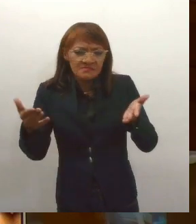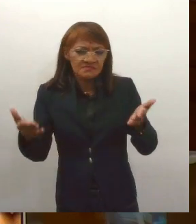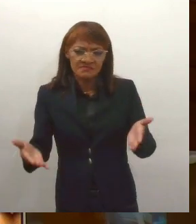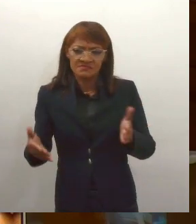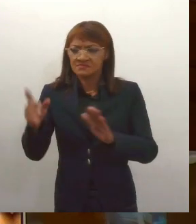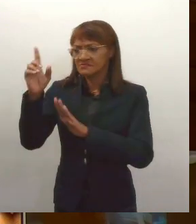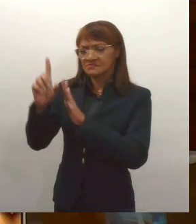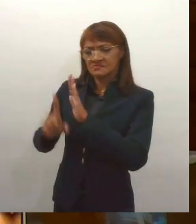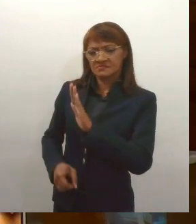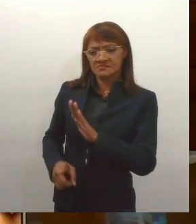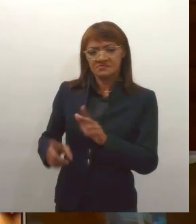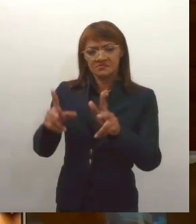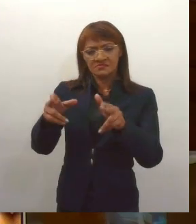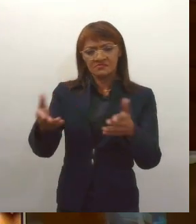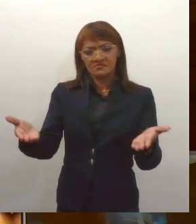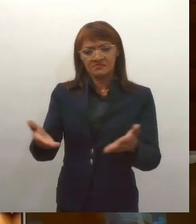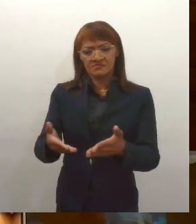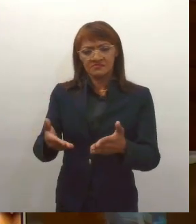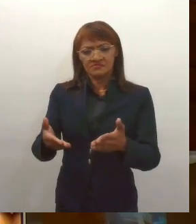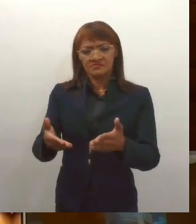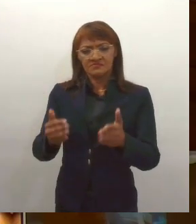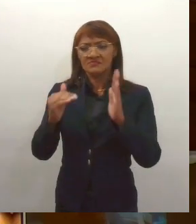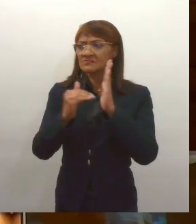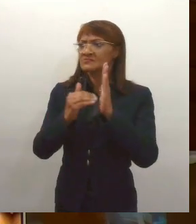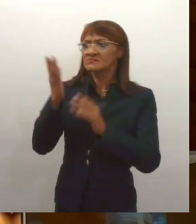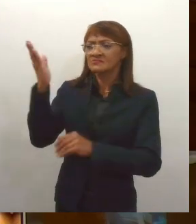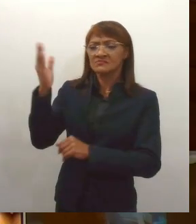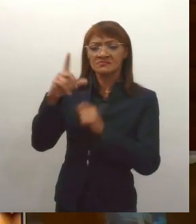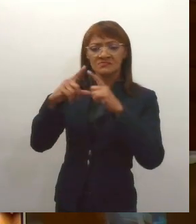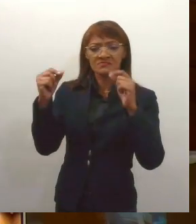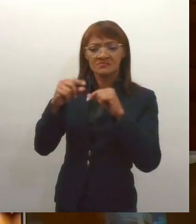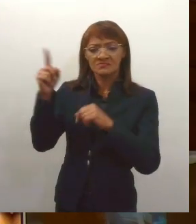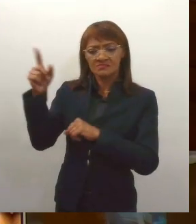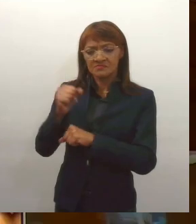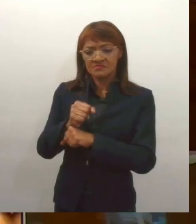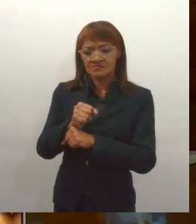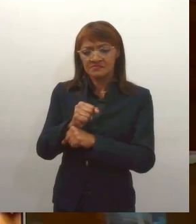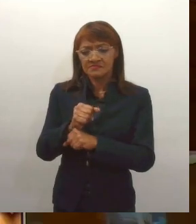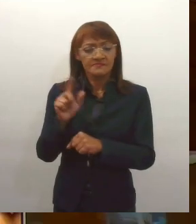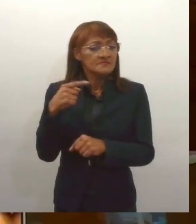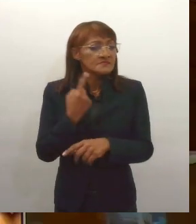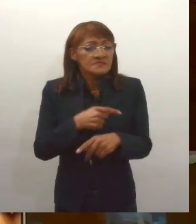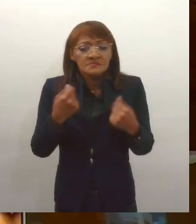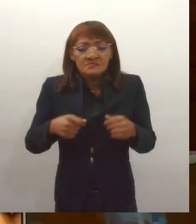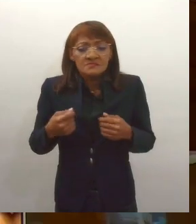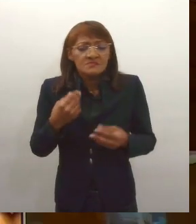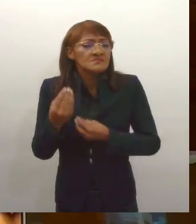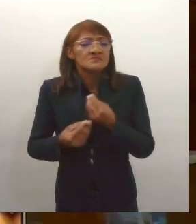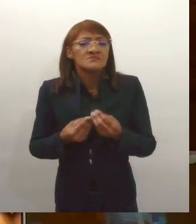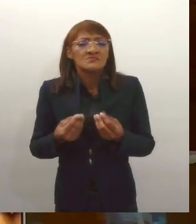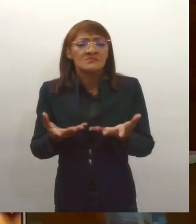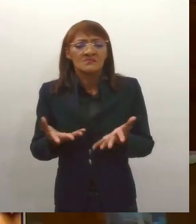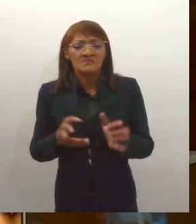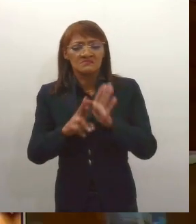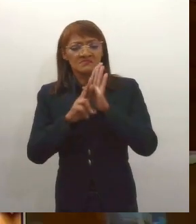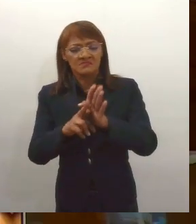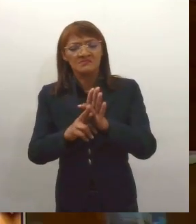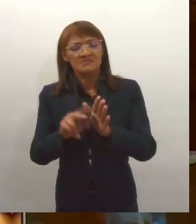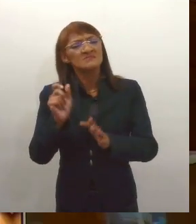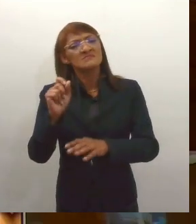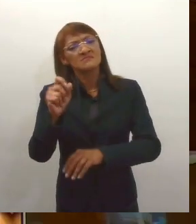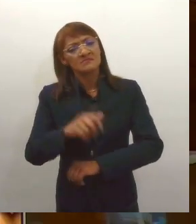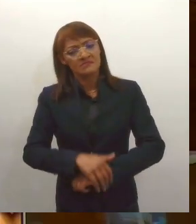Nacional a gente precisa refletir que representação popular é essa que um parlamentar tem de